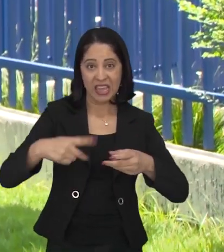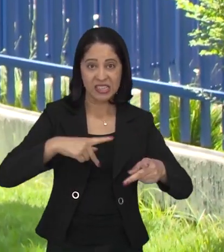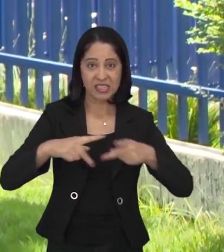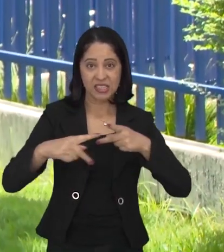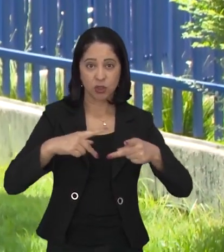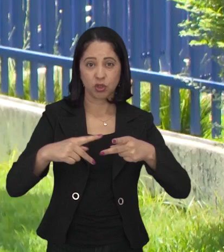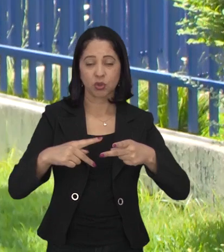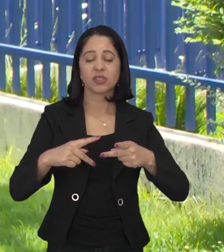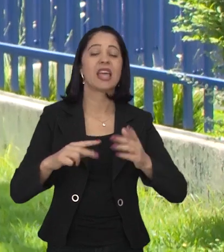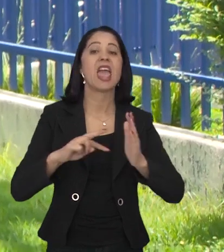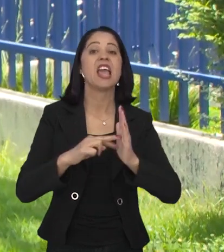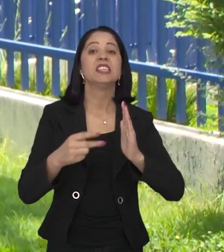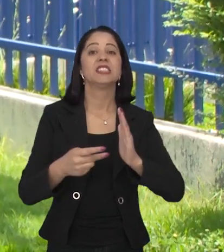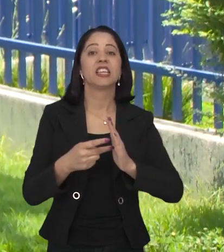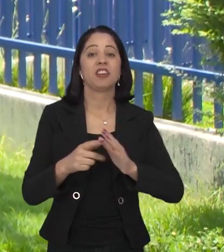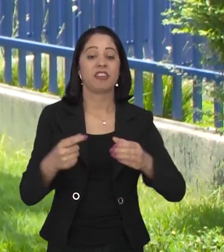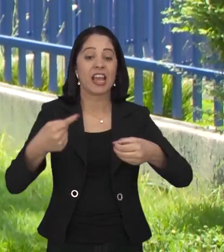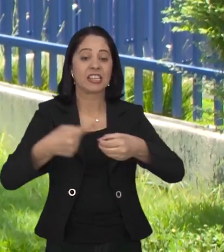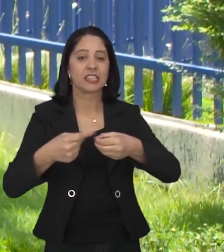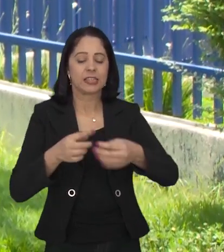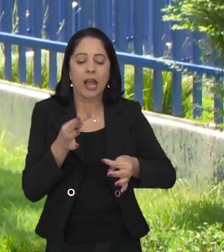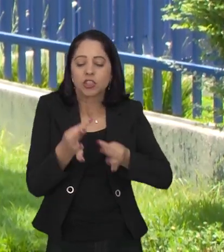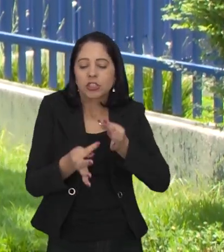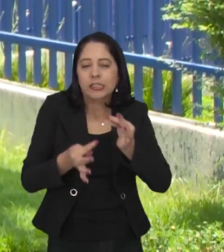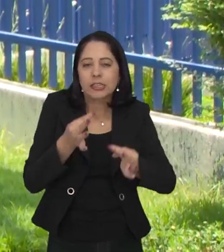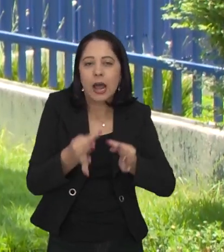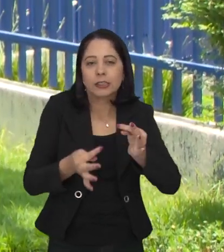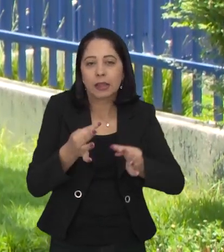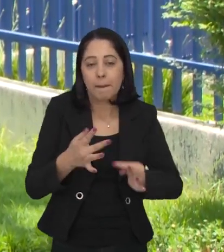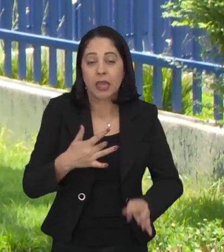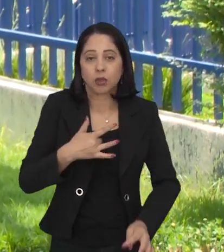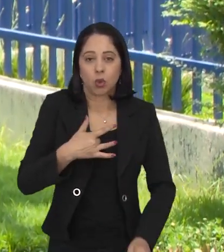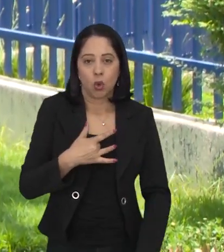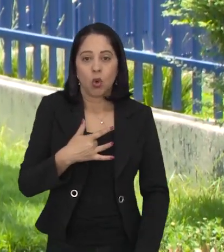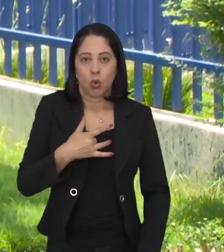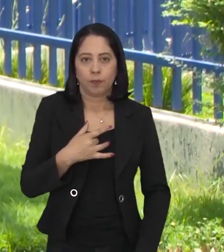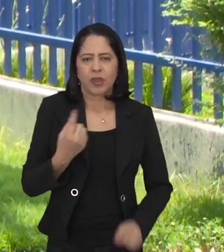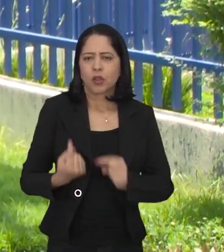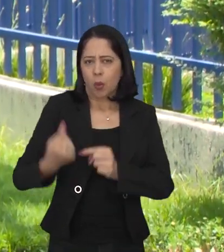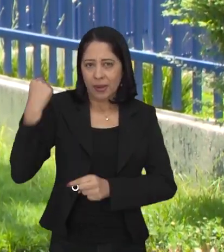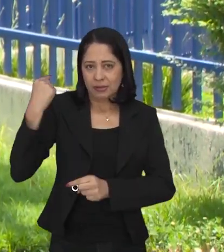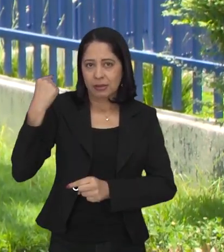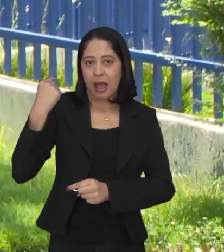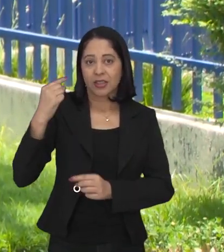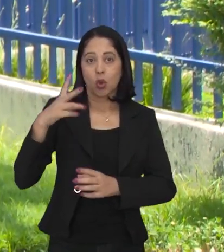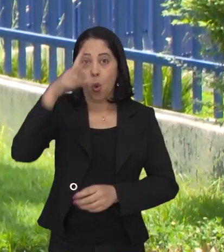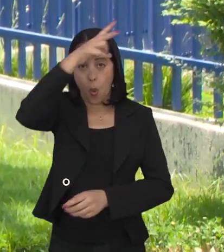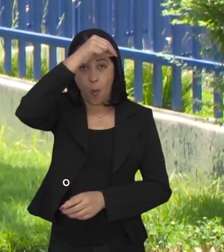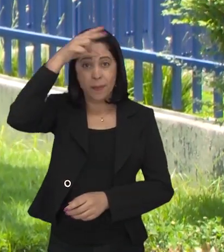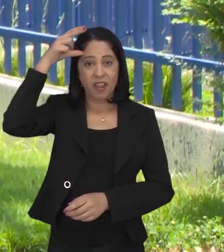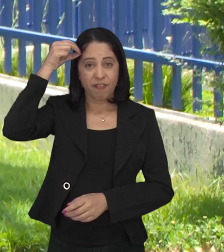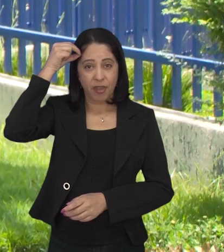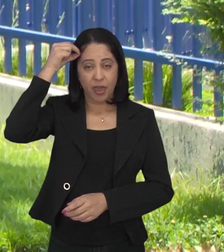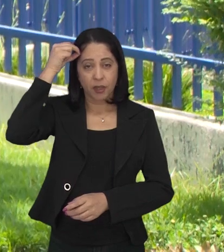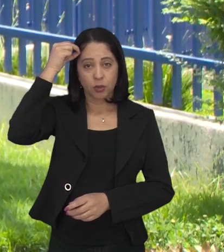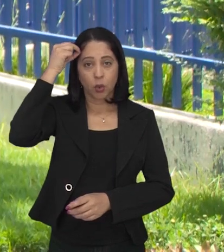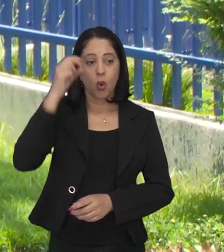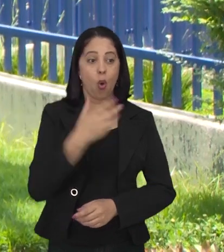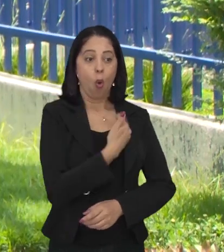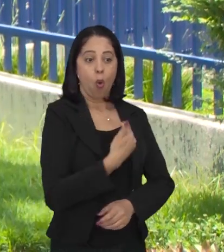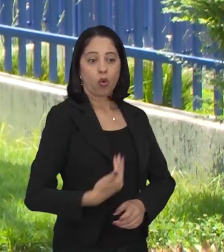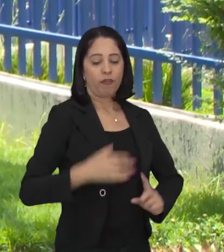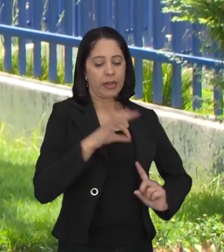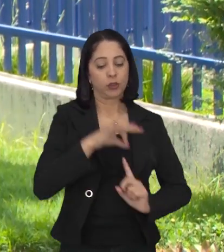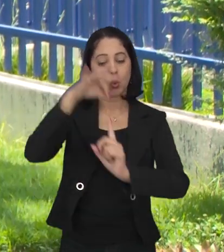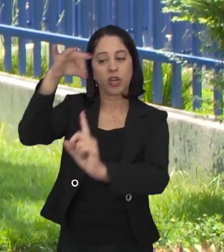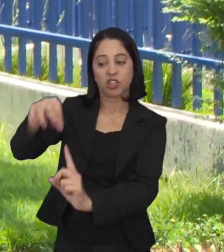estância hidromineral. Na época, os prefeitos eram indicados pelos governadores. Foi aonde a política entrou de vez na